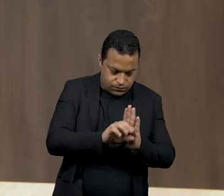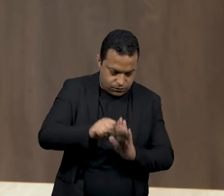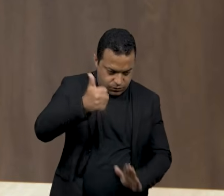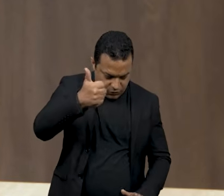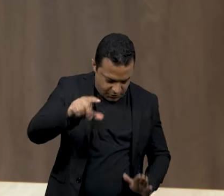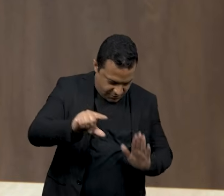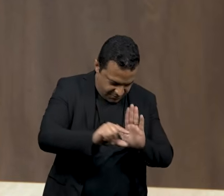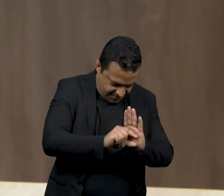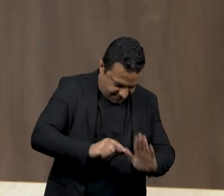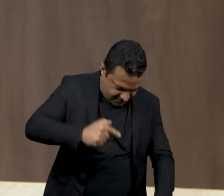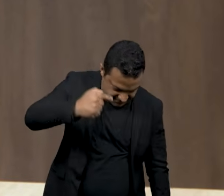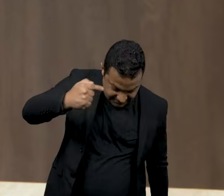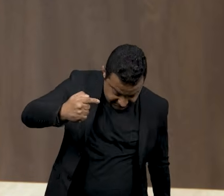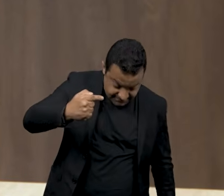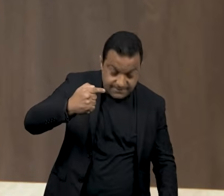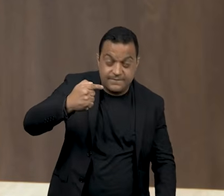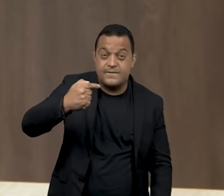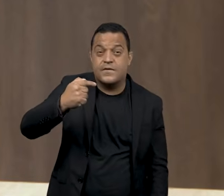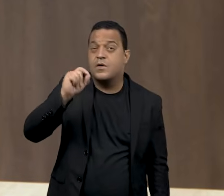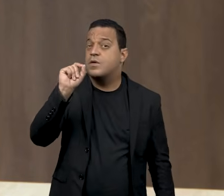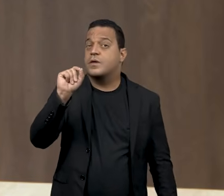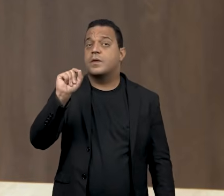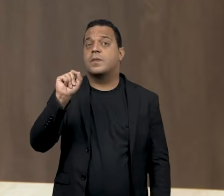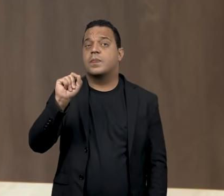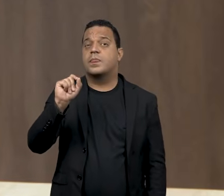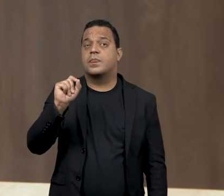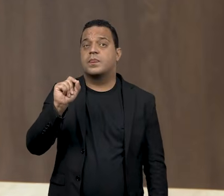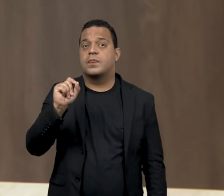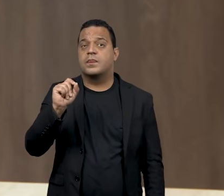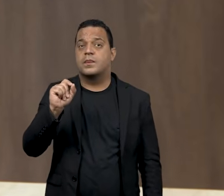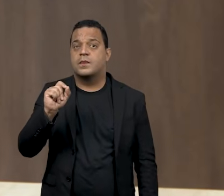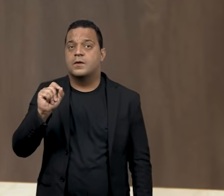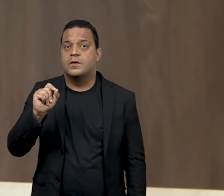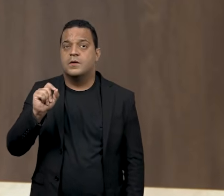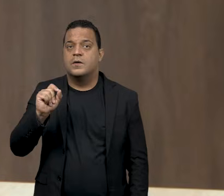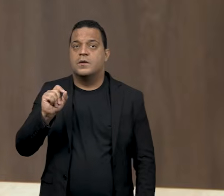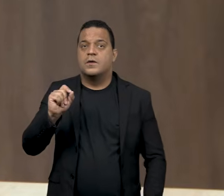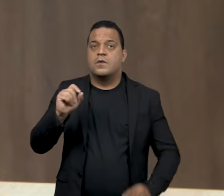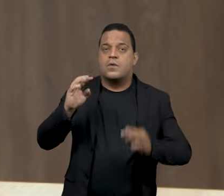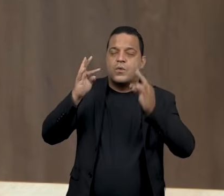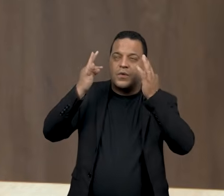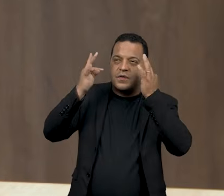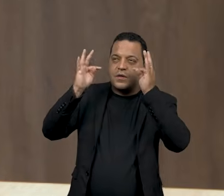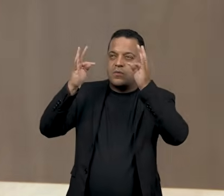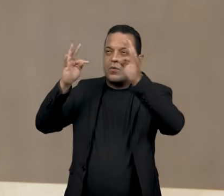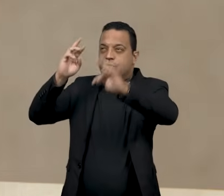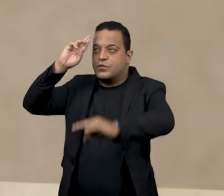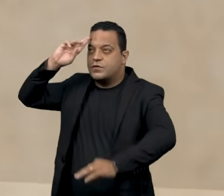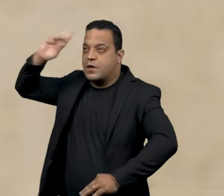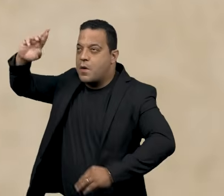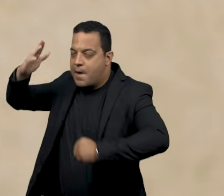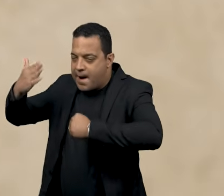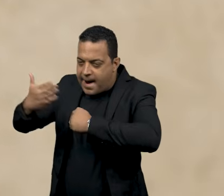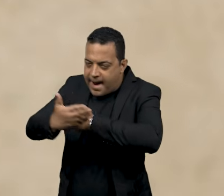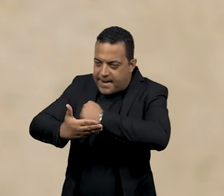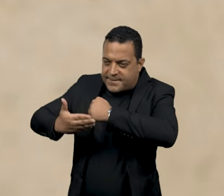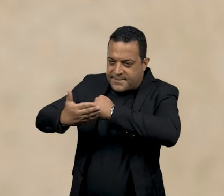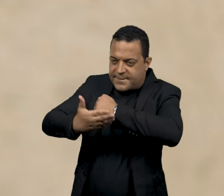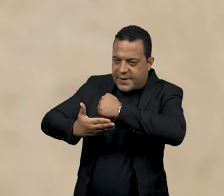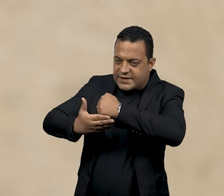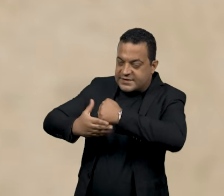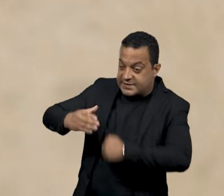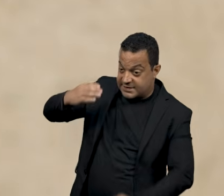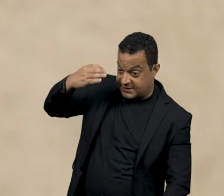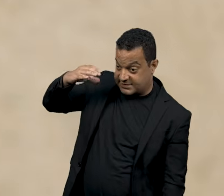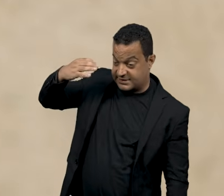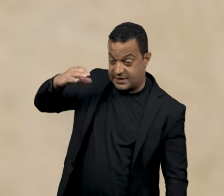este programa, que é Provérbios capítulo 1, versículo 7, e diz assim: o temor do